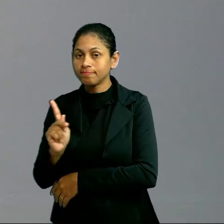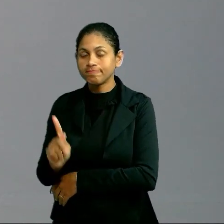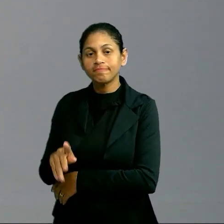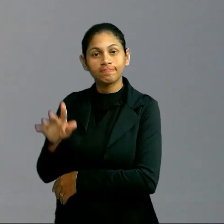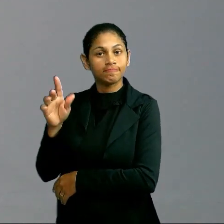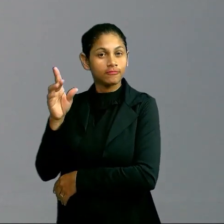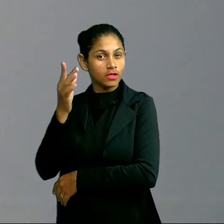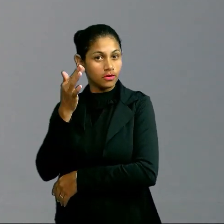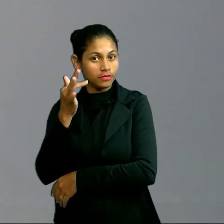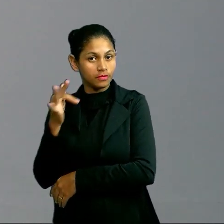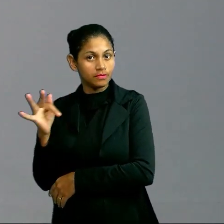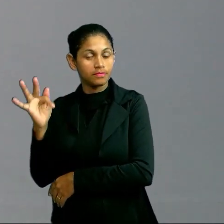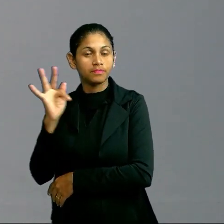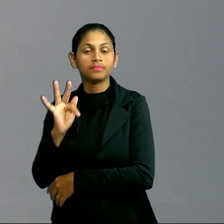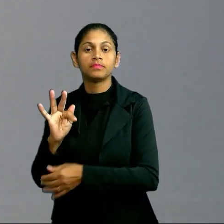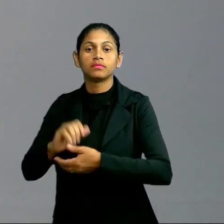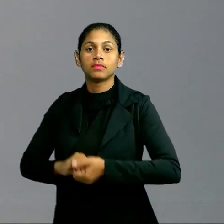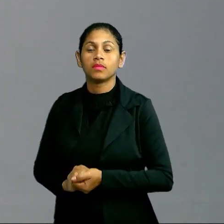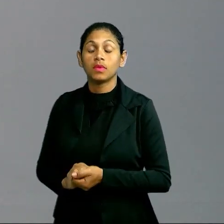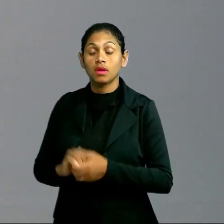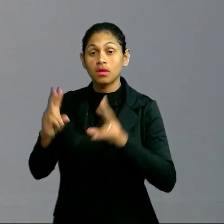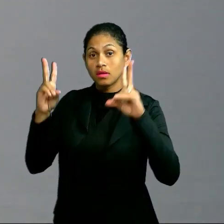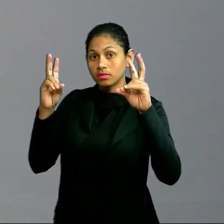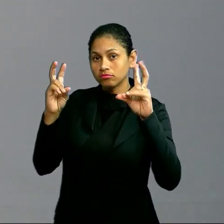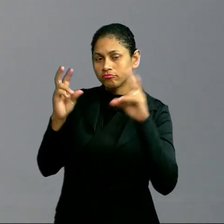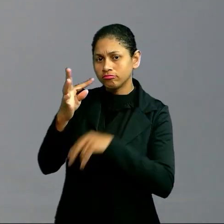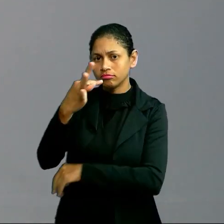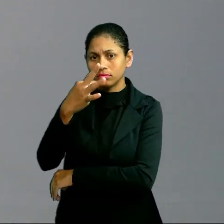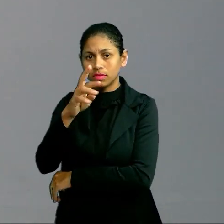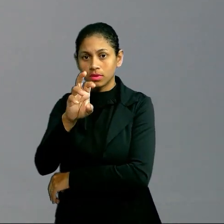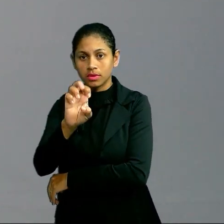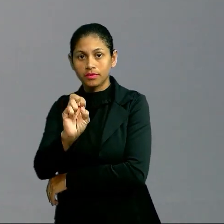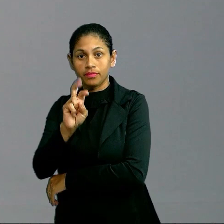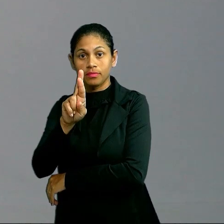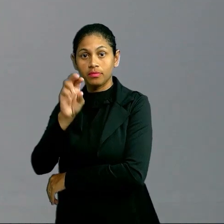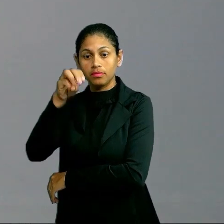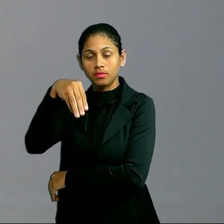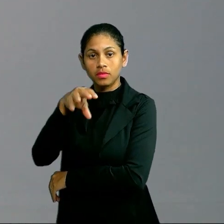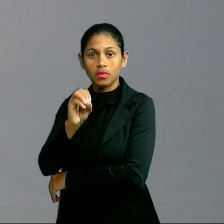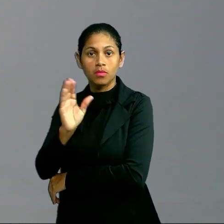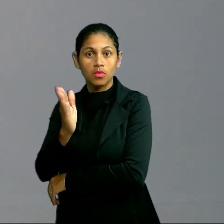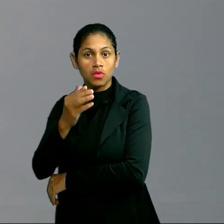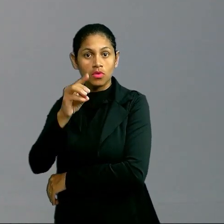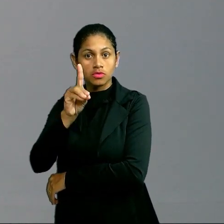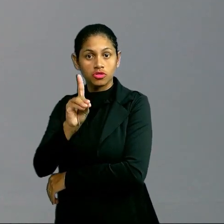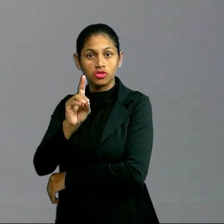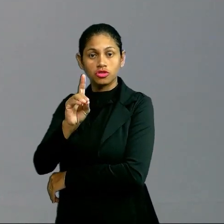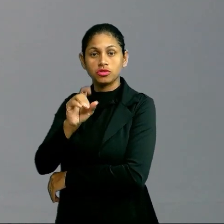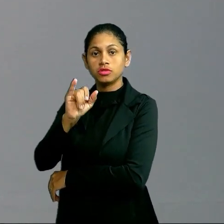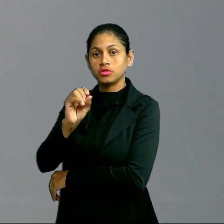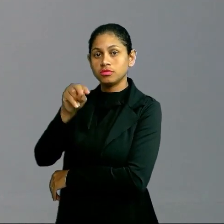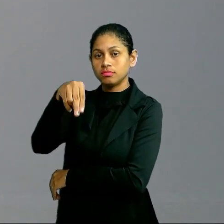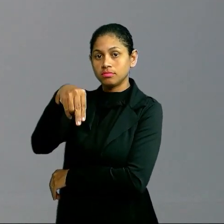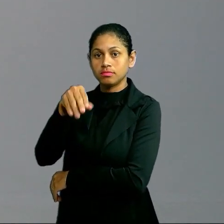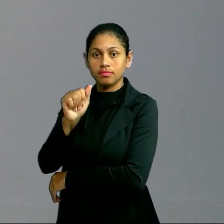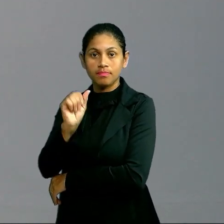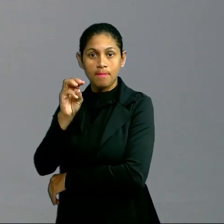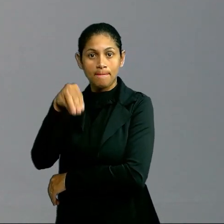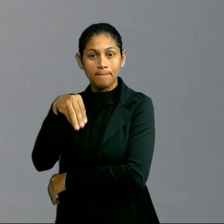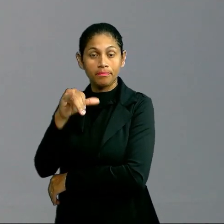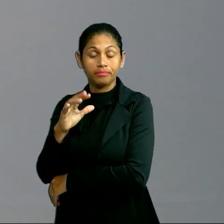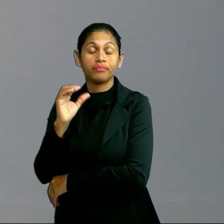sobre termodinâmica. Antes de adentrarmos propriamente sobre o conceito e as propriedades da termodinâmica, vamos falar